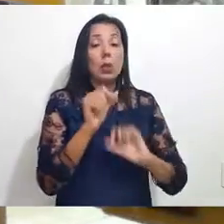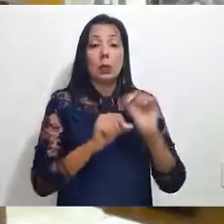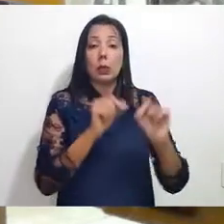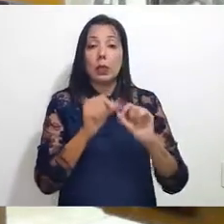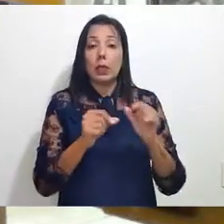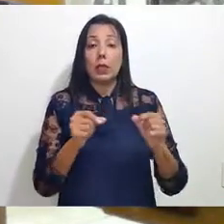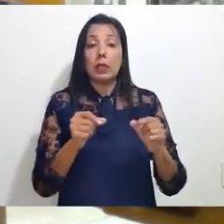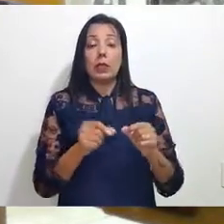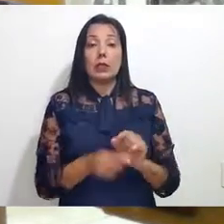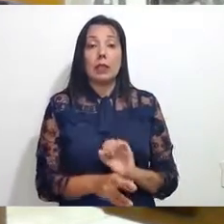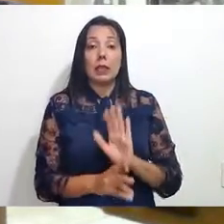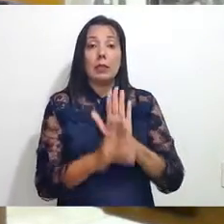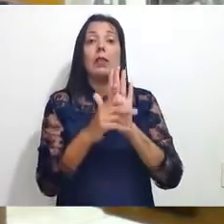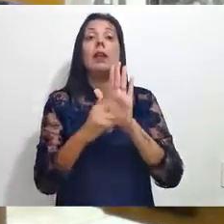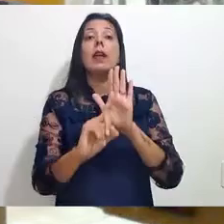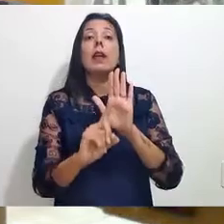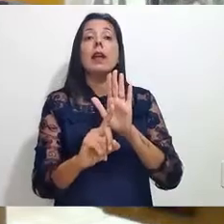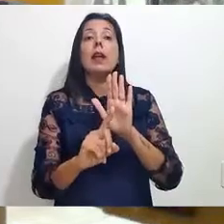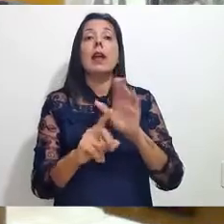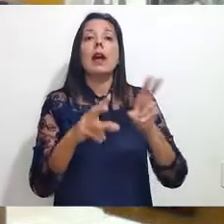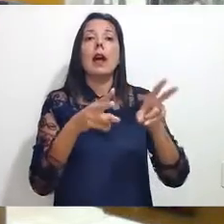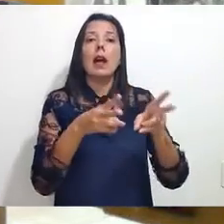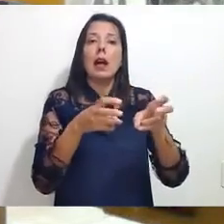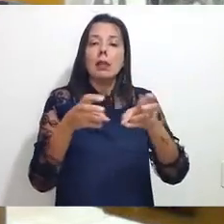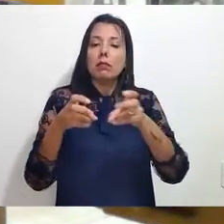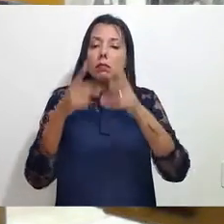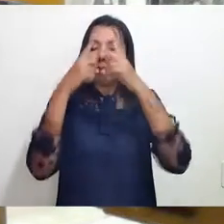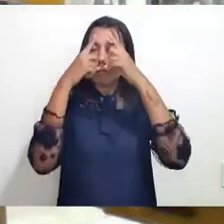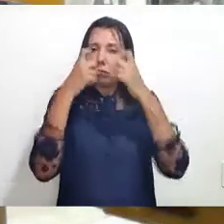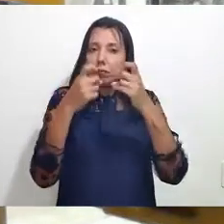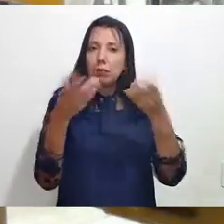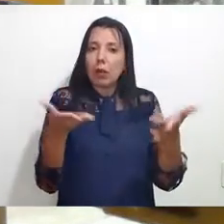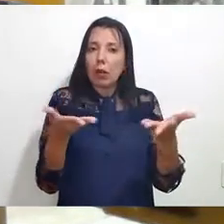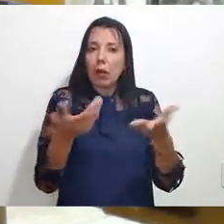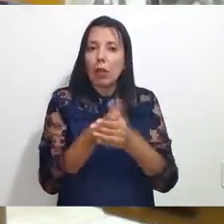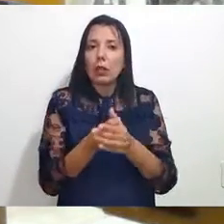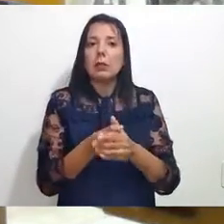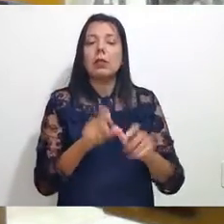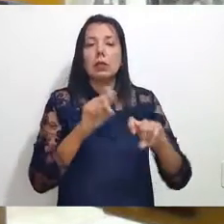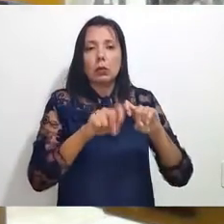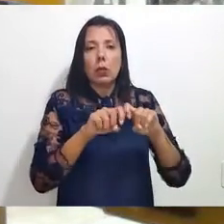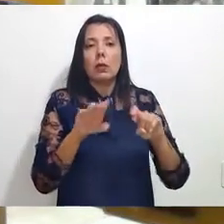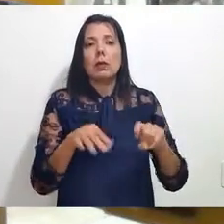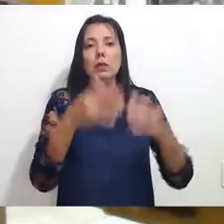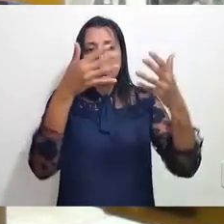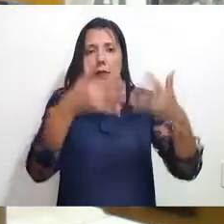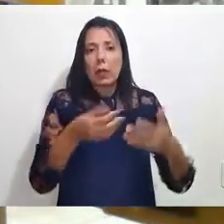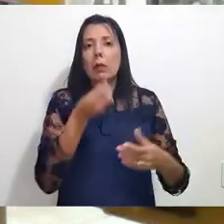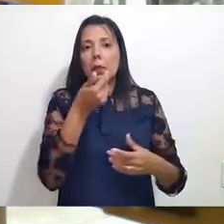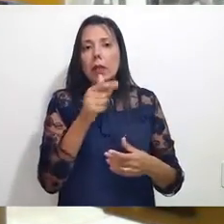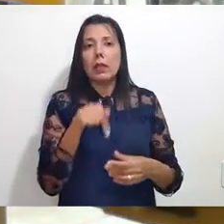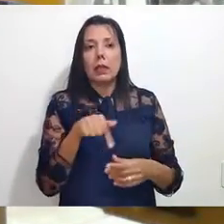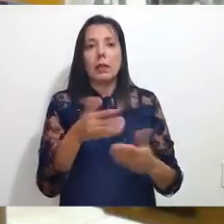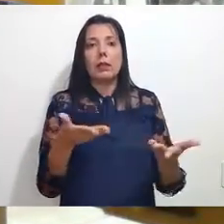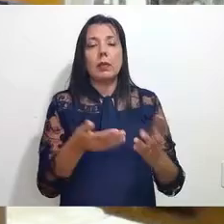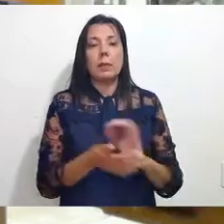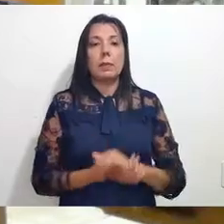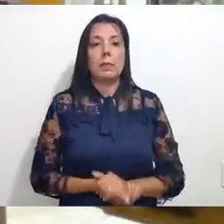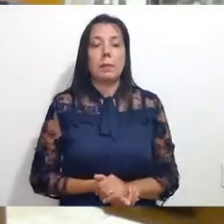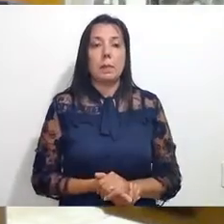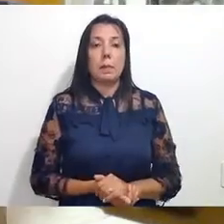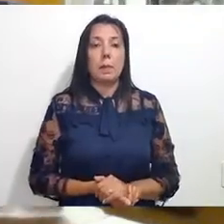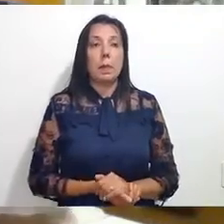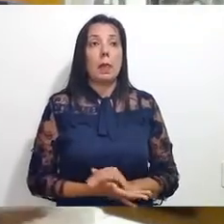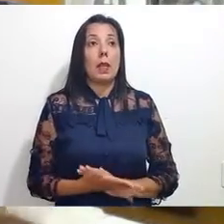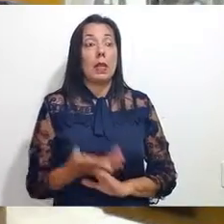mostrar para essa criança que existe um corpo nela e que ela pode dizer sim e pode dizer não. Ela vai escolher no sim ou não dela, porque ela